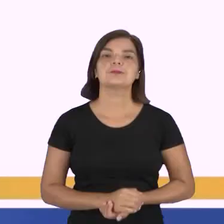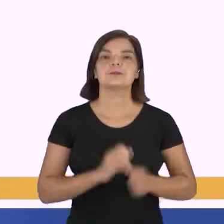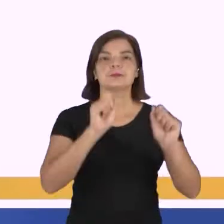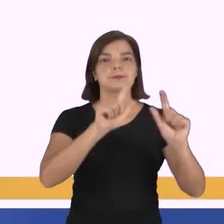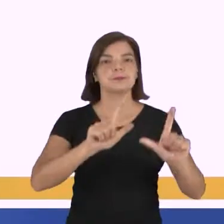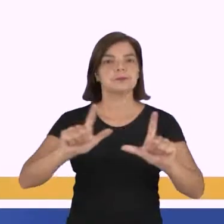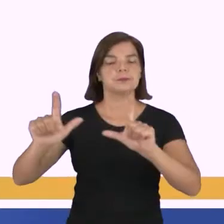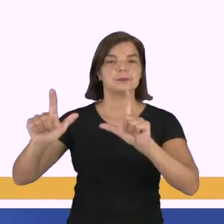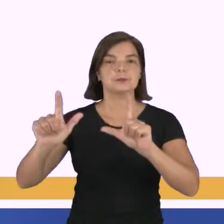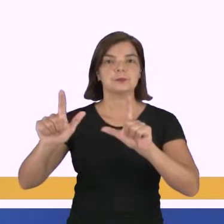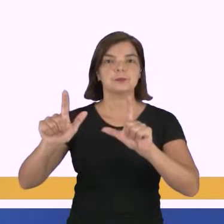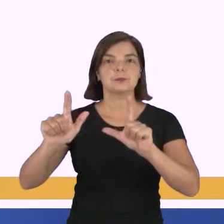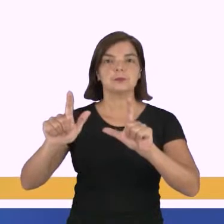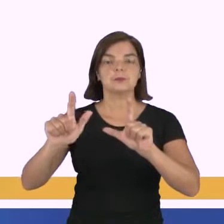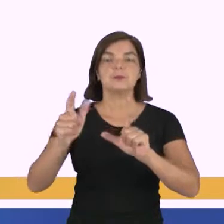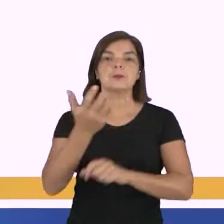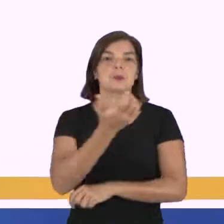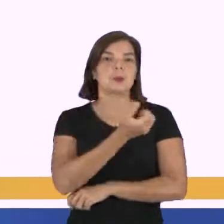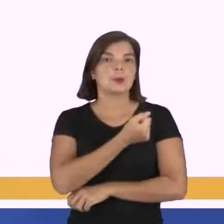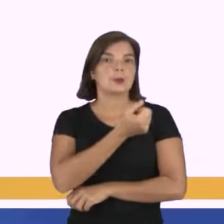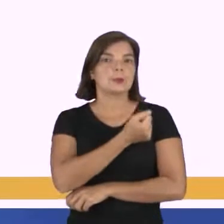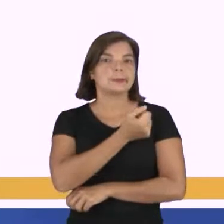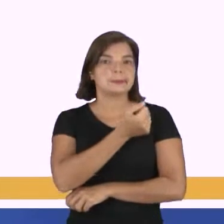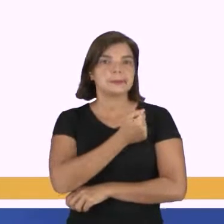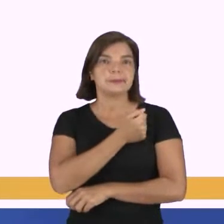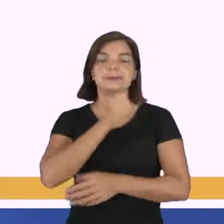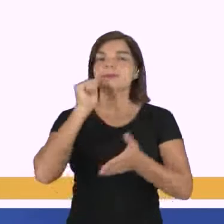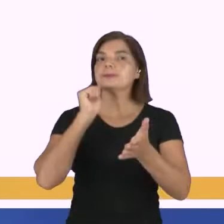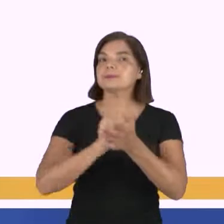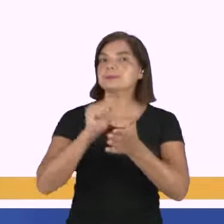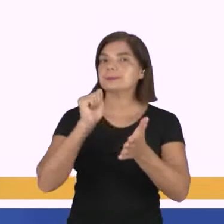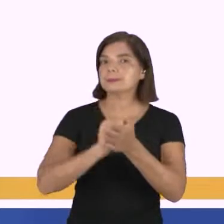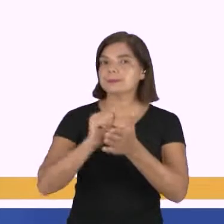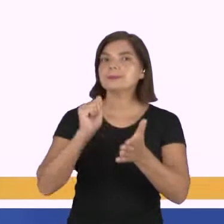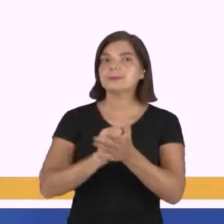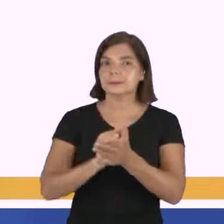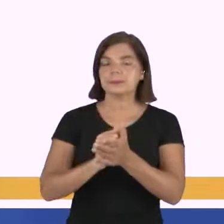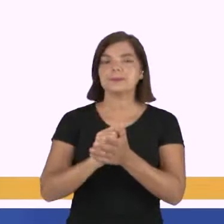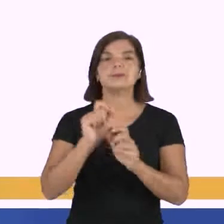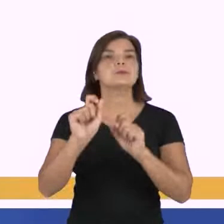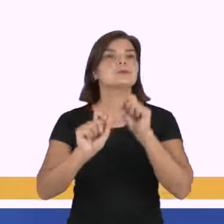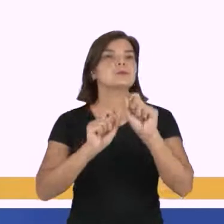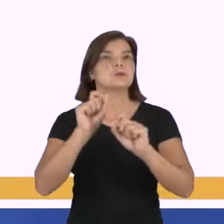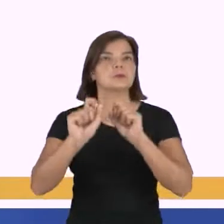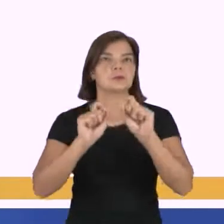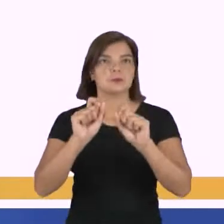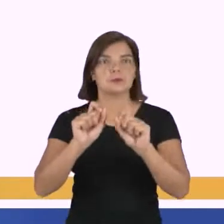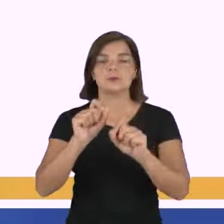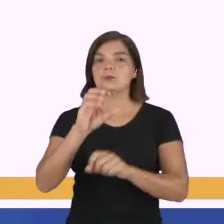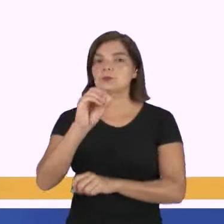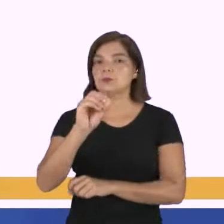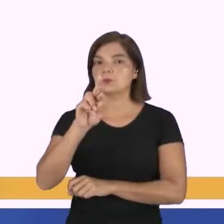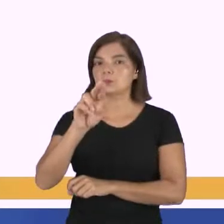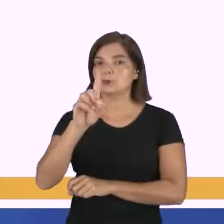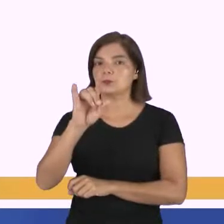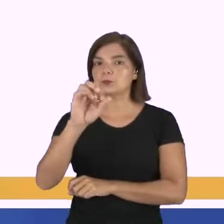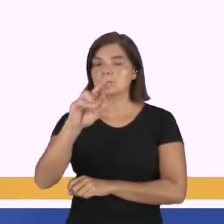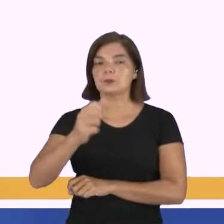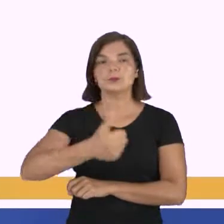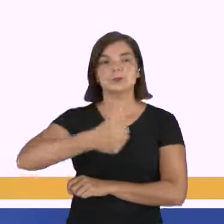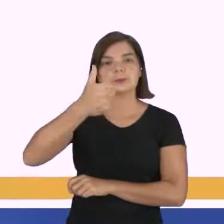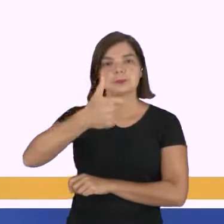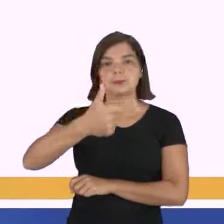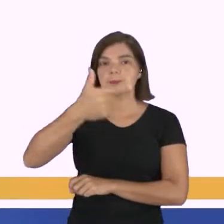aí de vocês está aparecendo esses números na forma ordinal. O que é o número na forma ordinal? Primeiro, segundo,